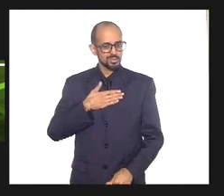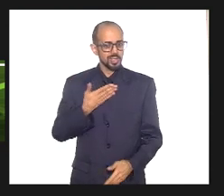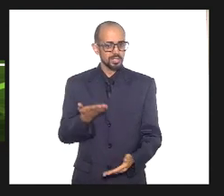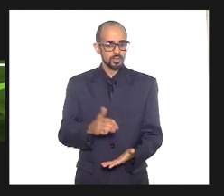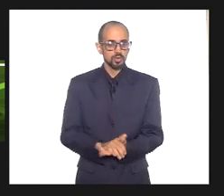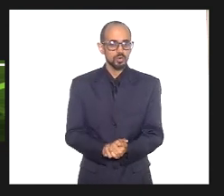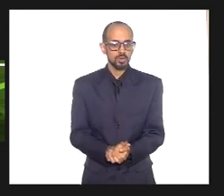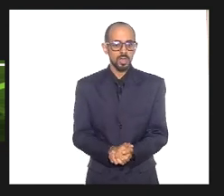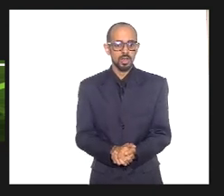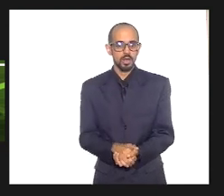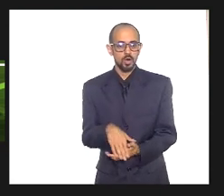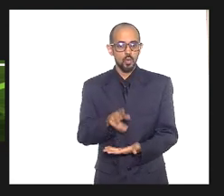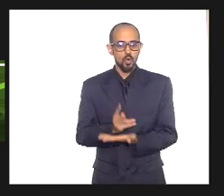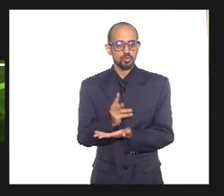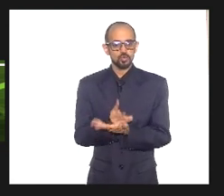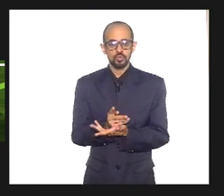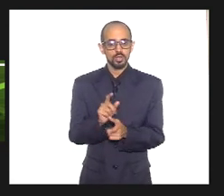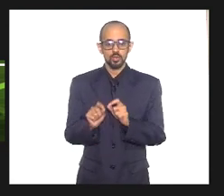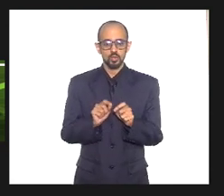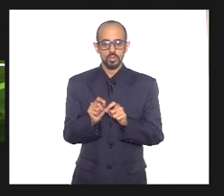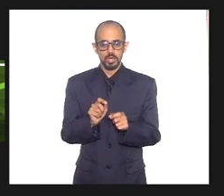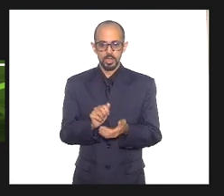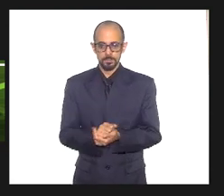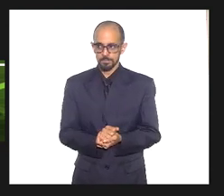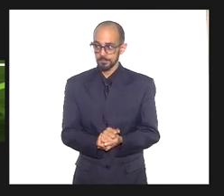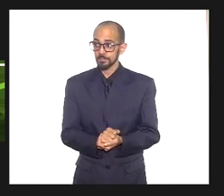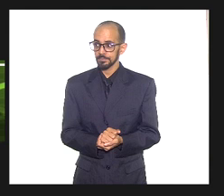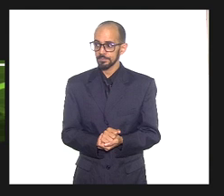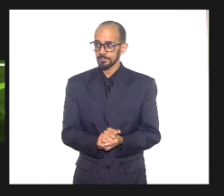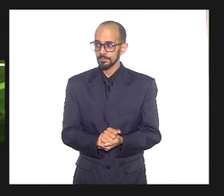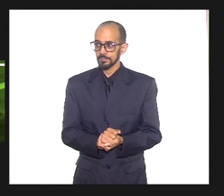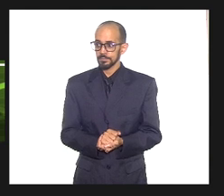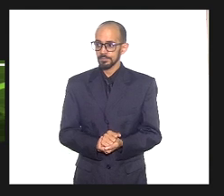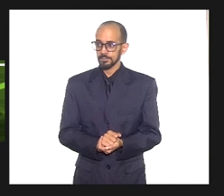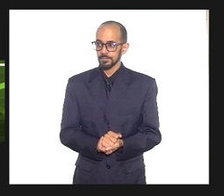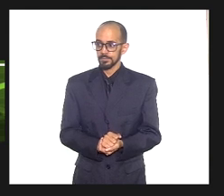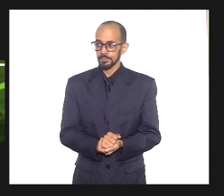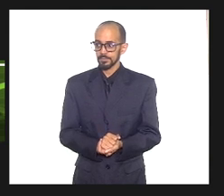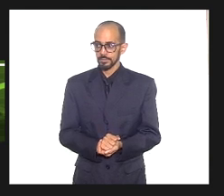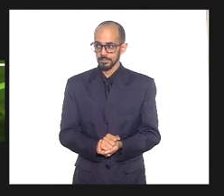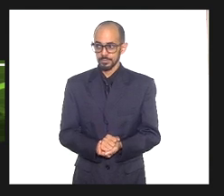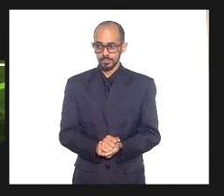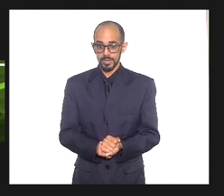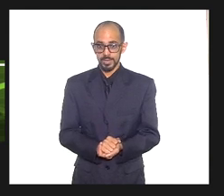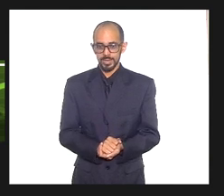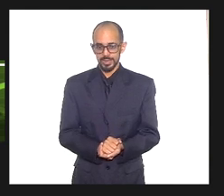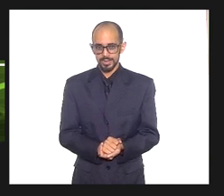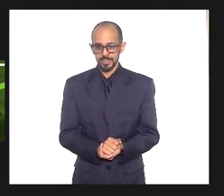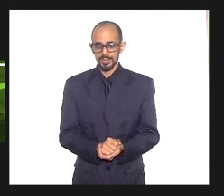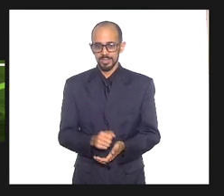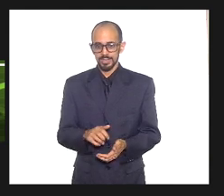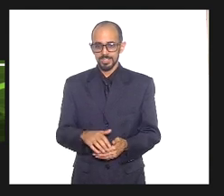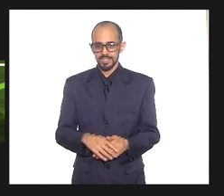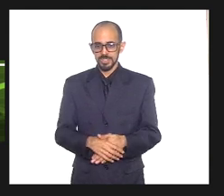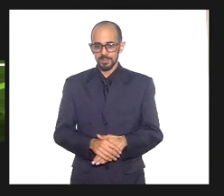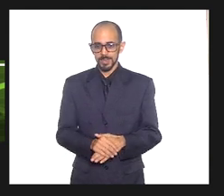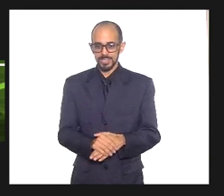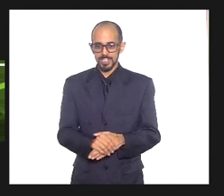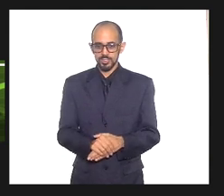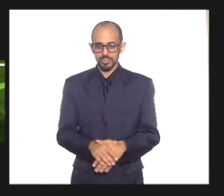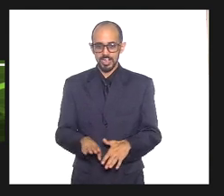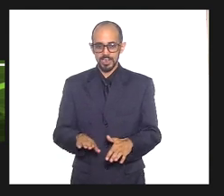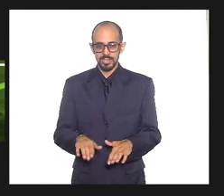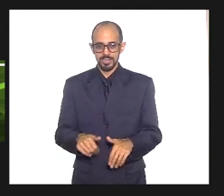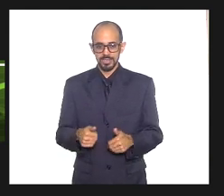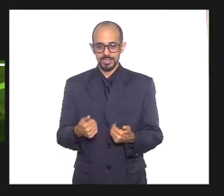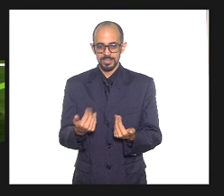Seguindo adiante, é um índice de commodities Brasil. A gente está tentando, e aí a gente tem